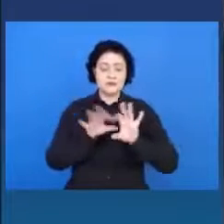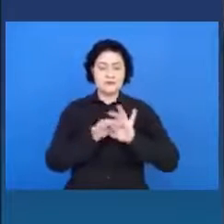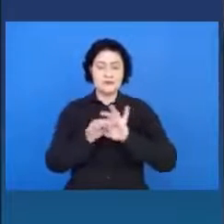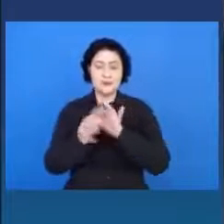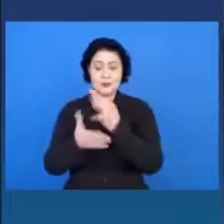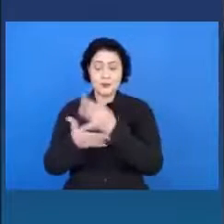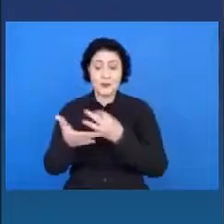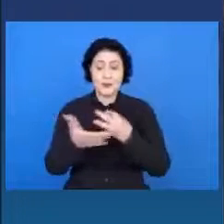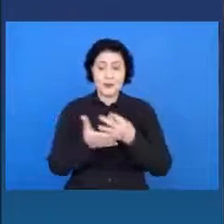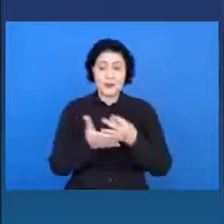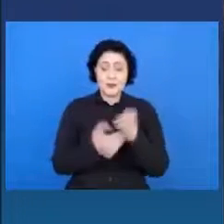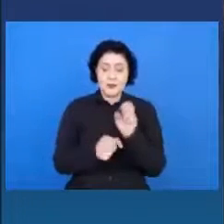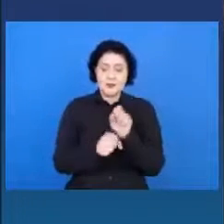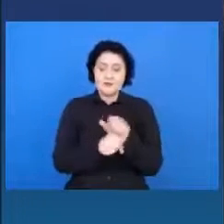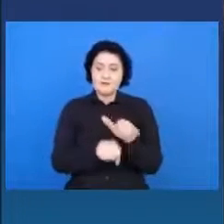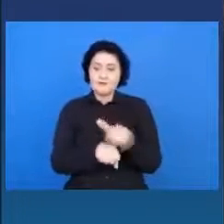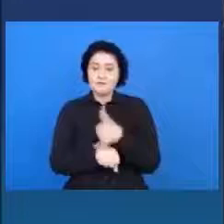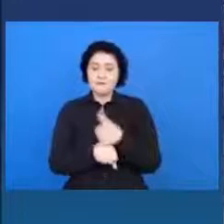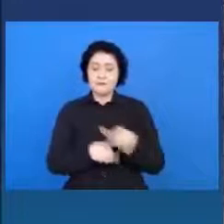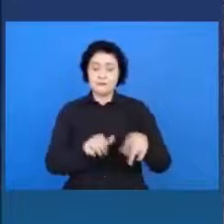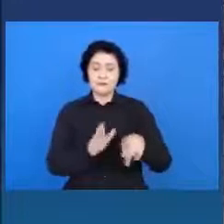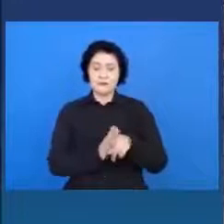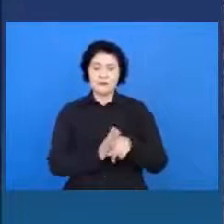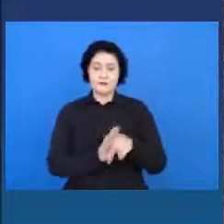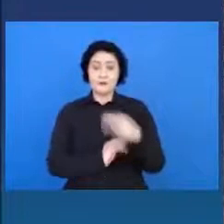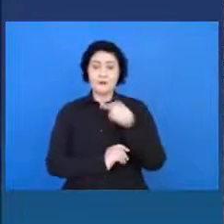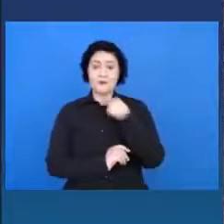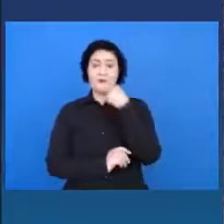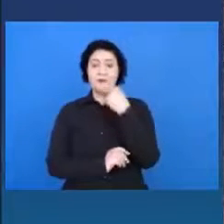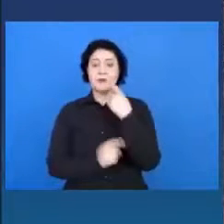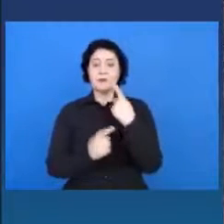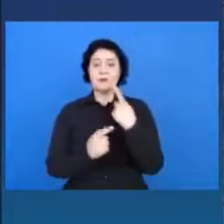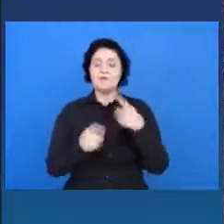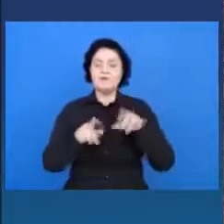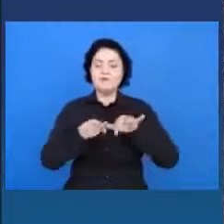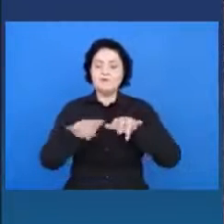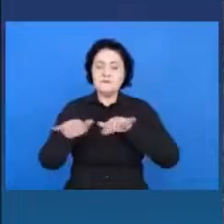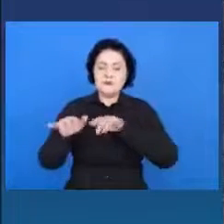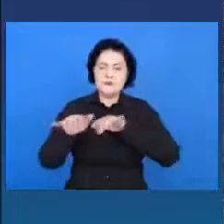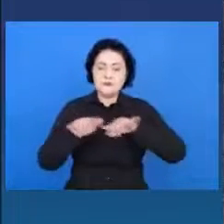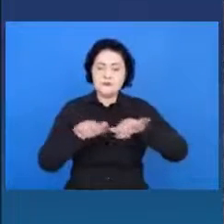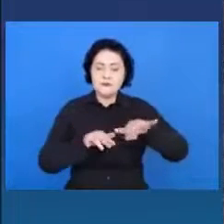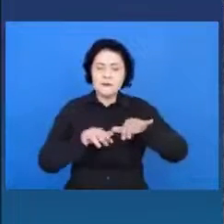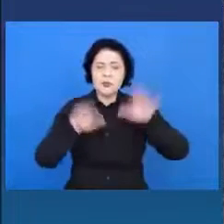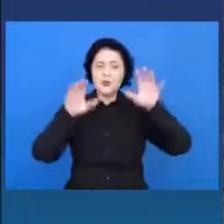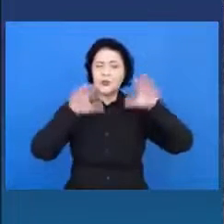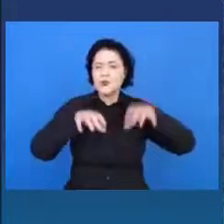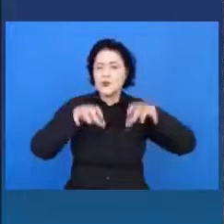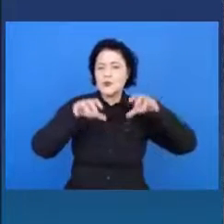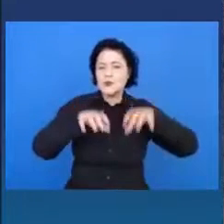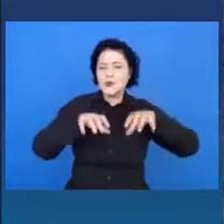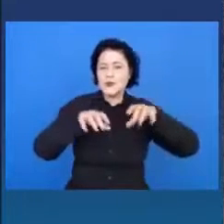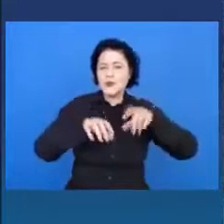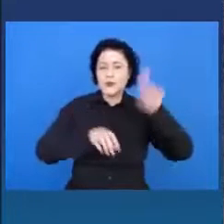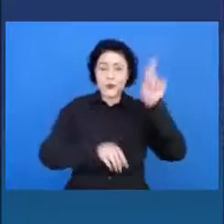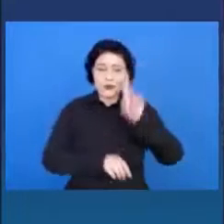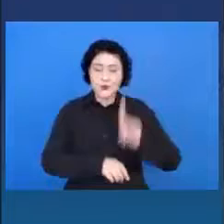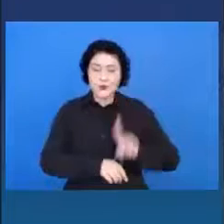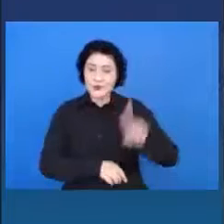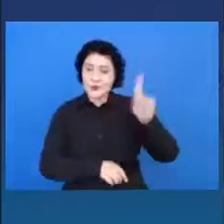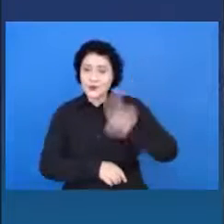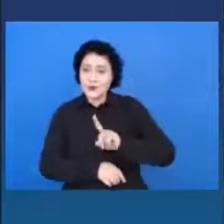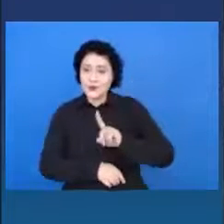uma pausa estratégica na locução o som de um piano a chuva que cai trovoadas